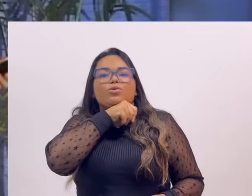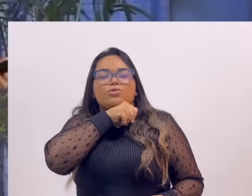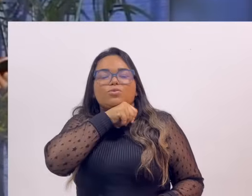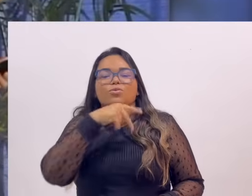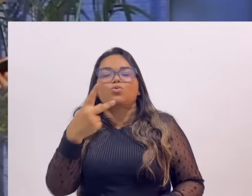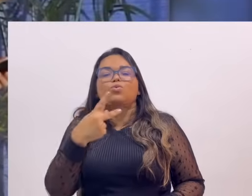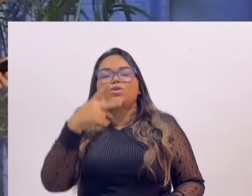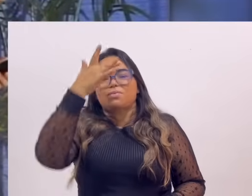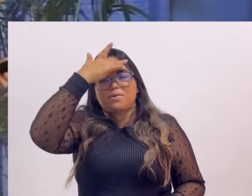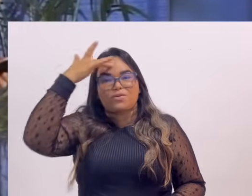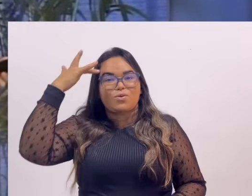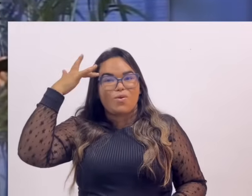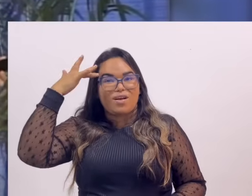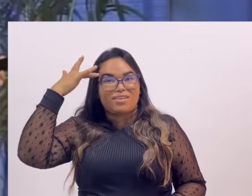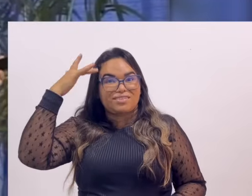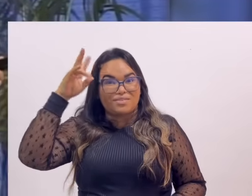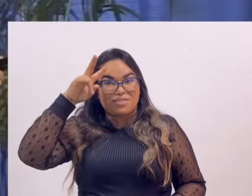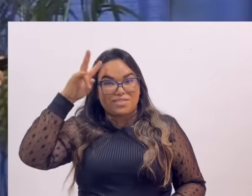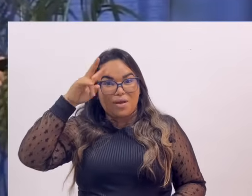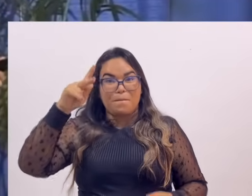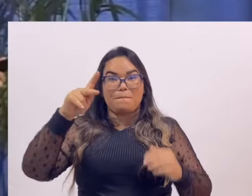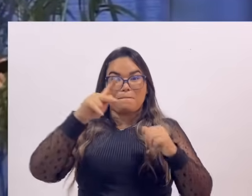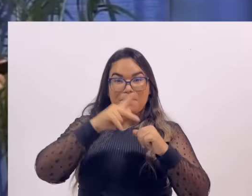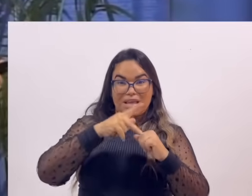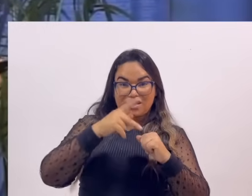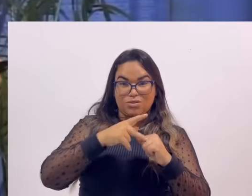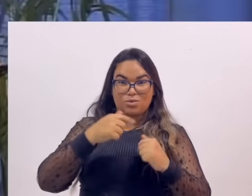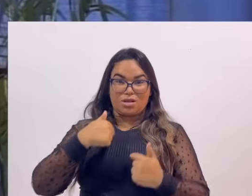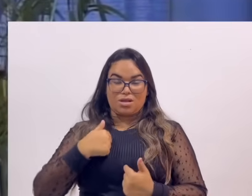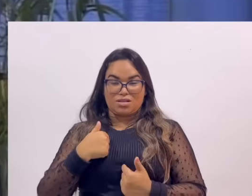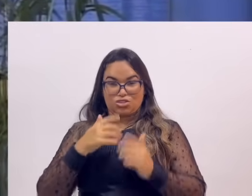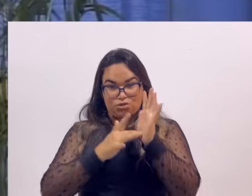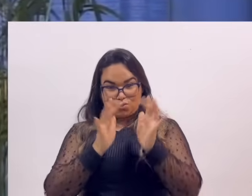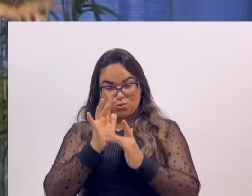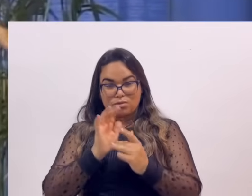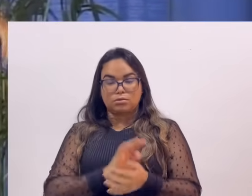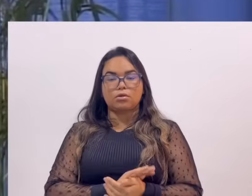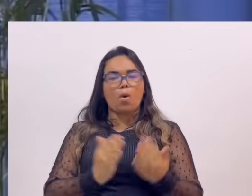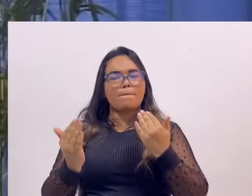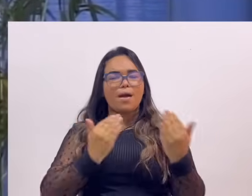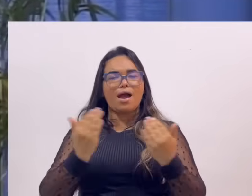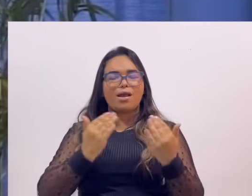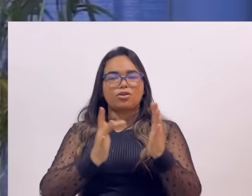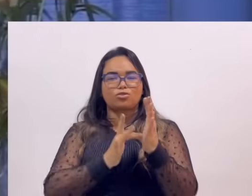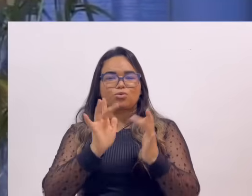e Jesus está mesmo disposto a pagar o preço da redenção por você.